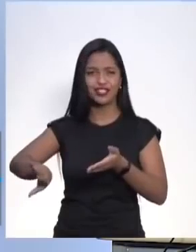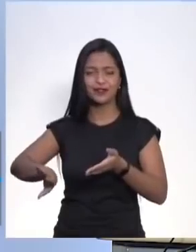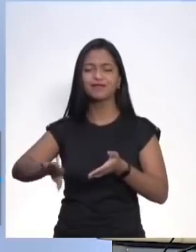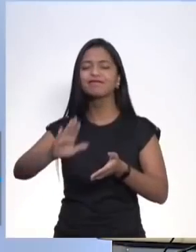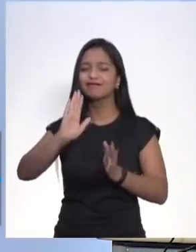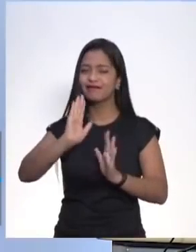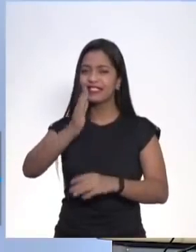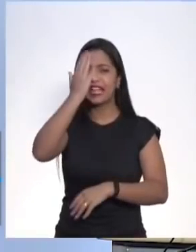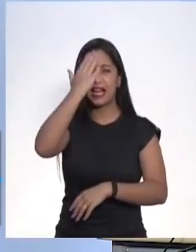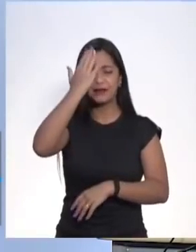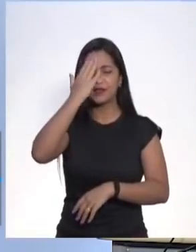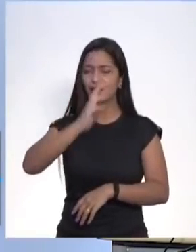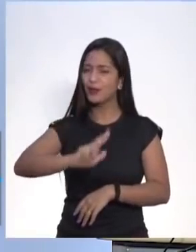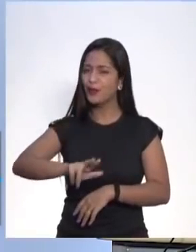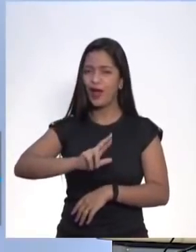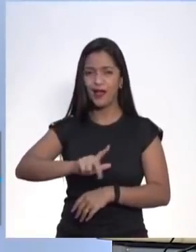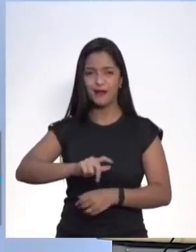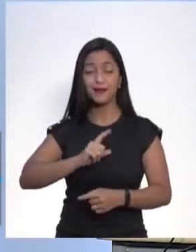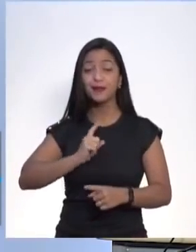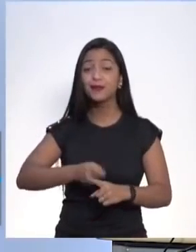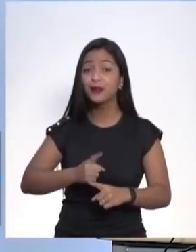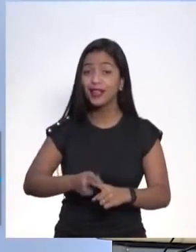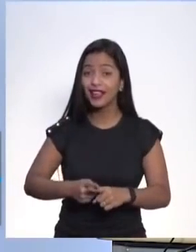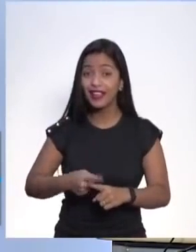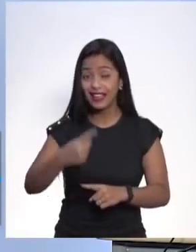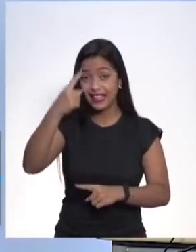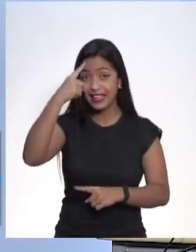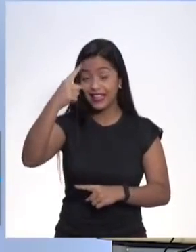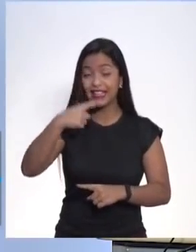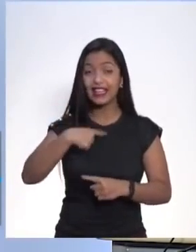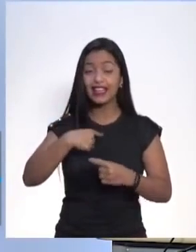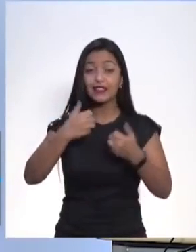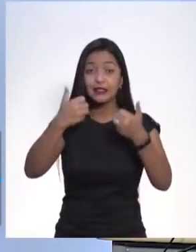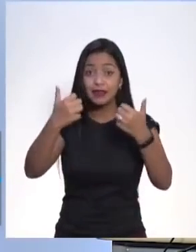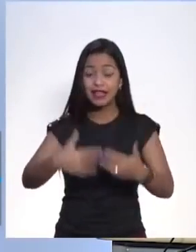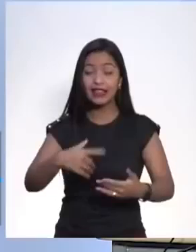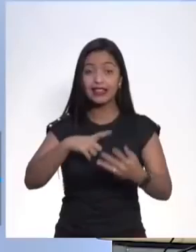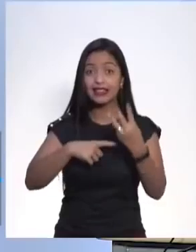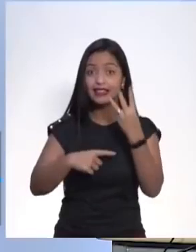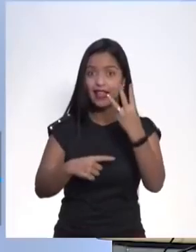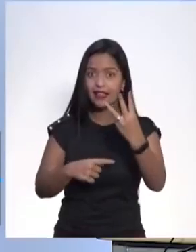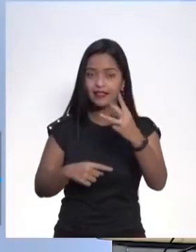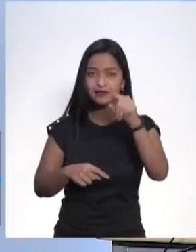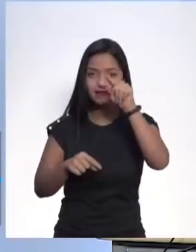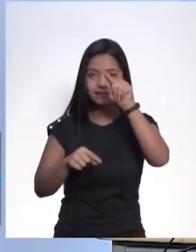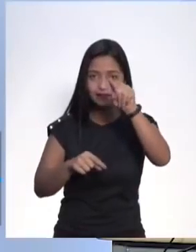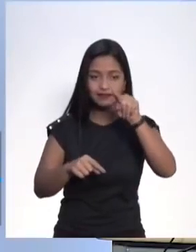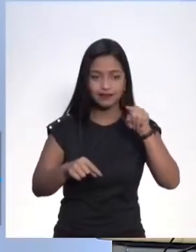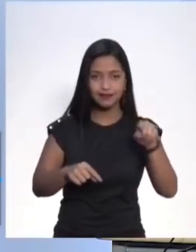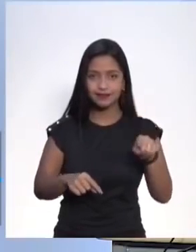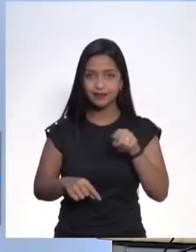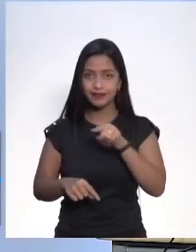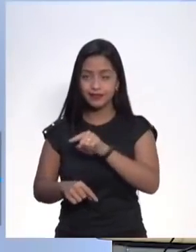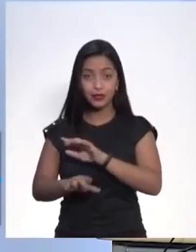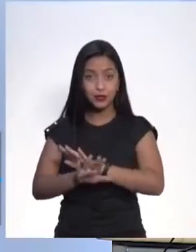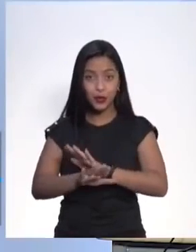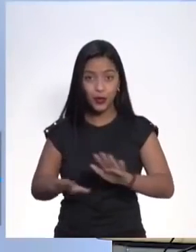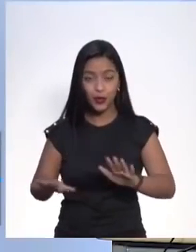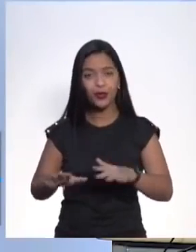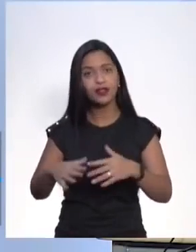arrancar ele da informação. Por quê? Porque eu só dei 3 vértices, né? É importante aí a relação, né? Sempre,